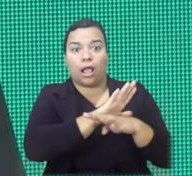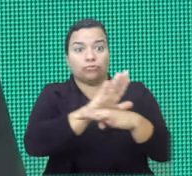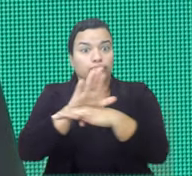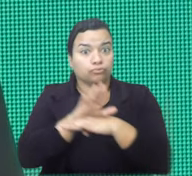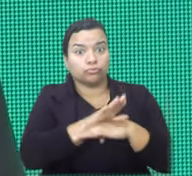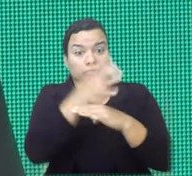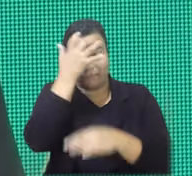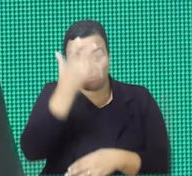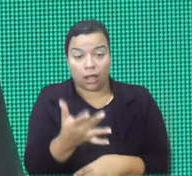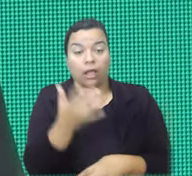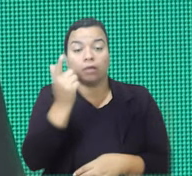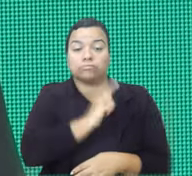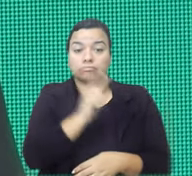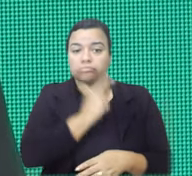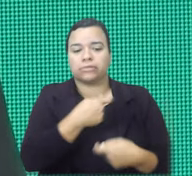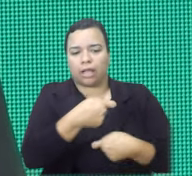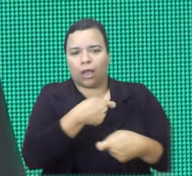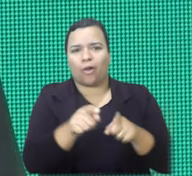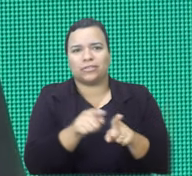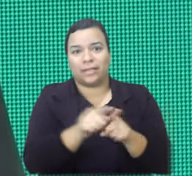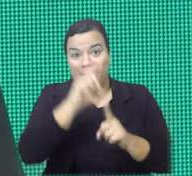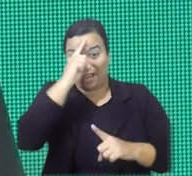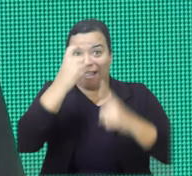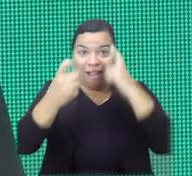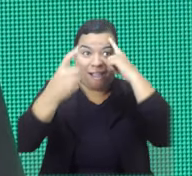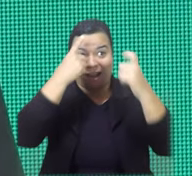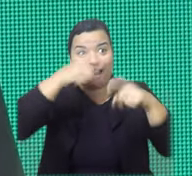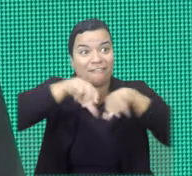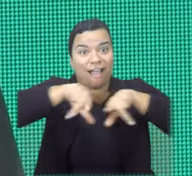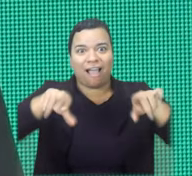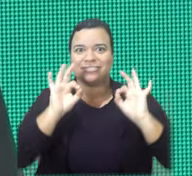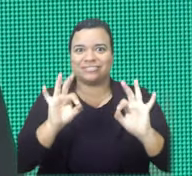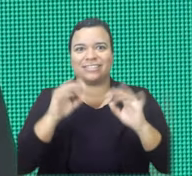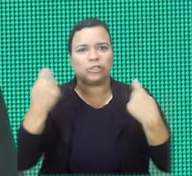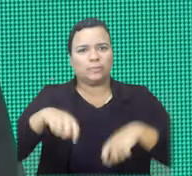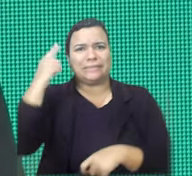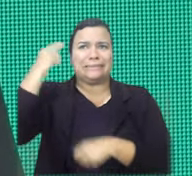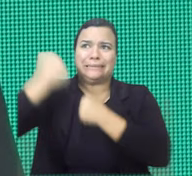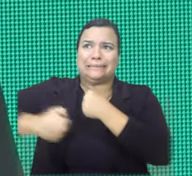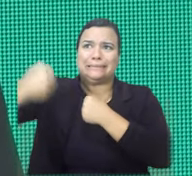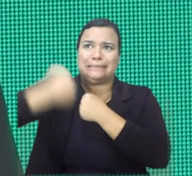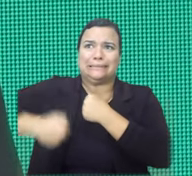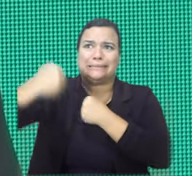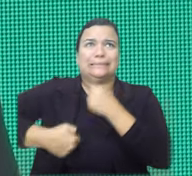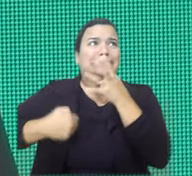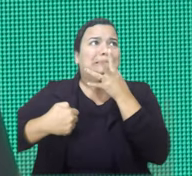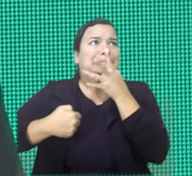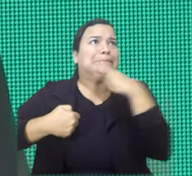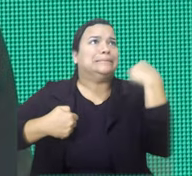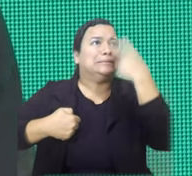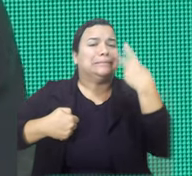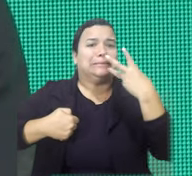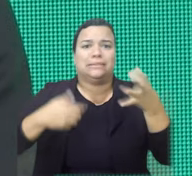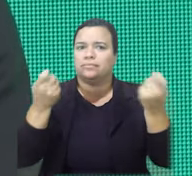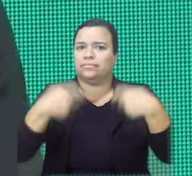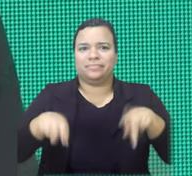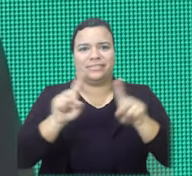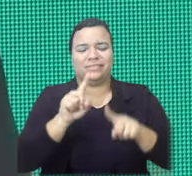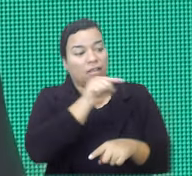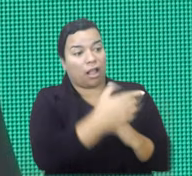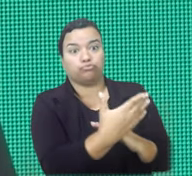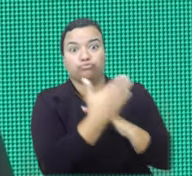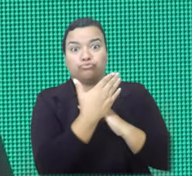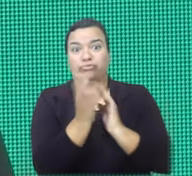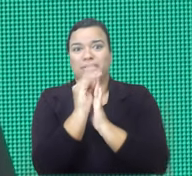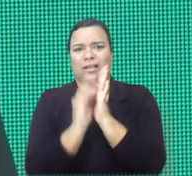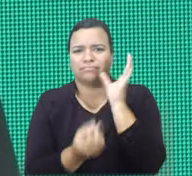também alimentar a sua criatividade pois você não vai precisar ficar pensando horas e horas antes de postar um conteúdo na